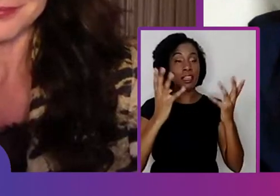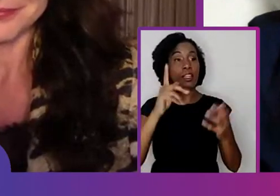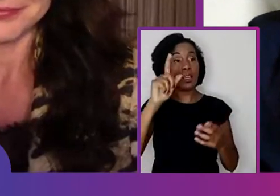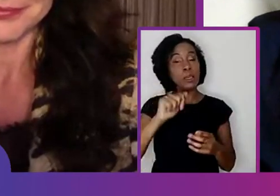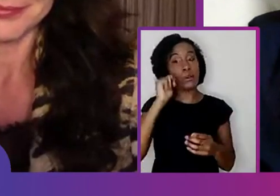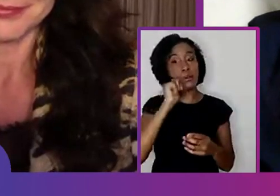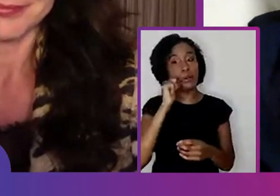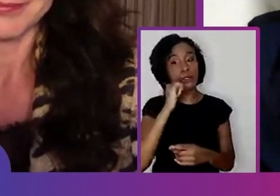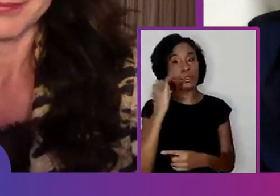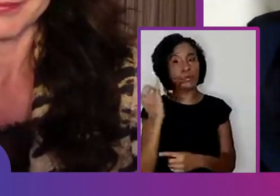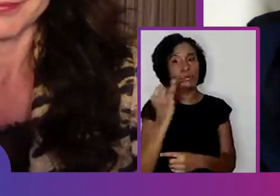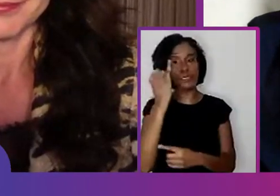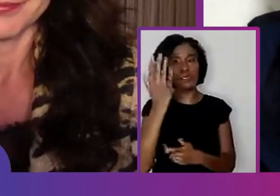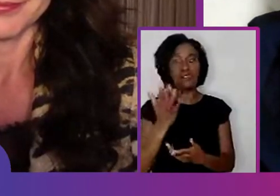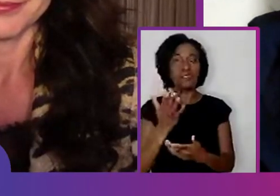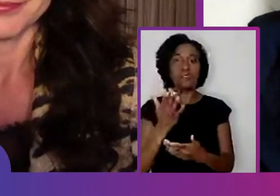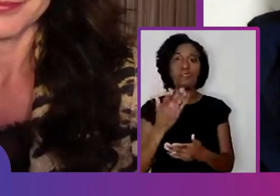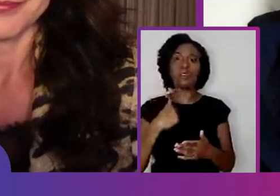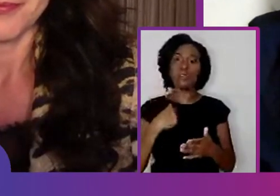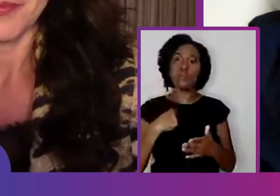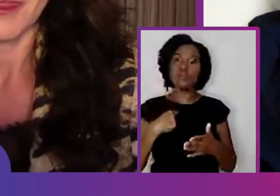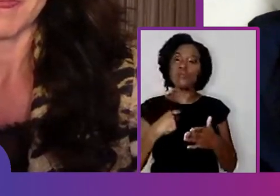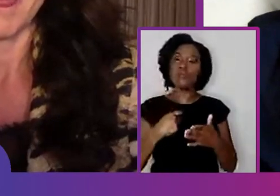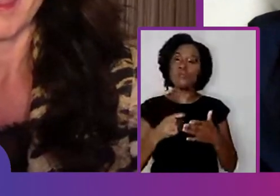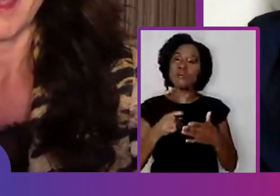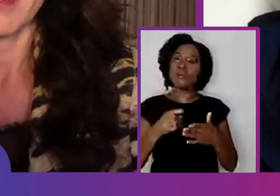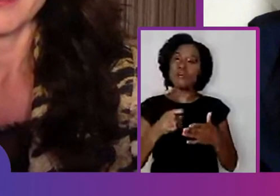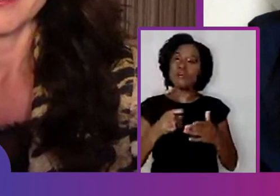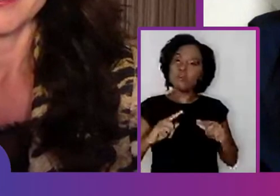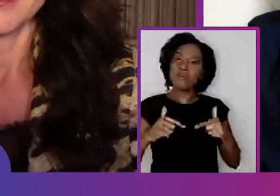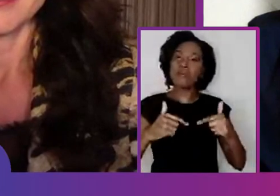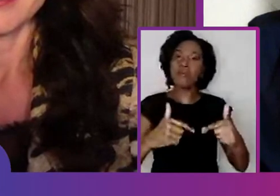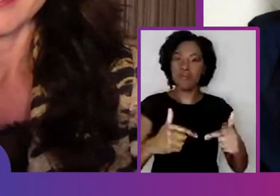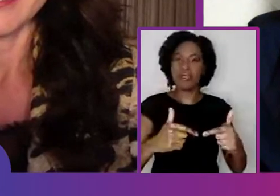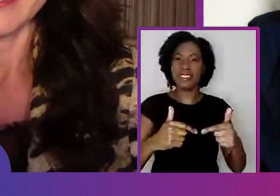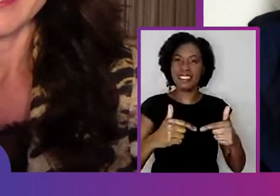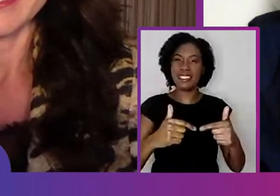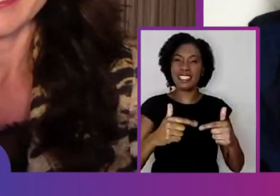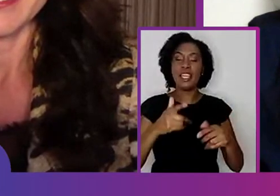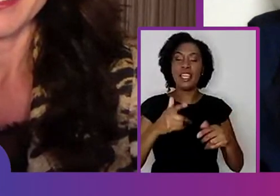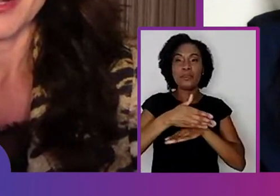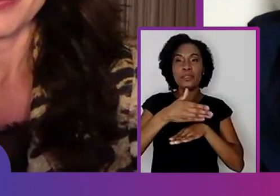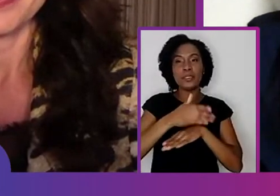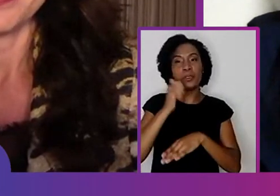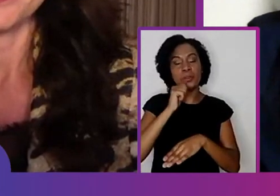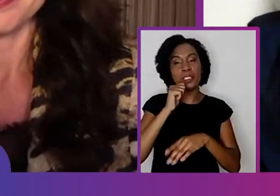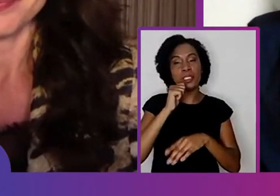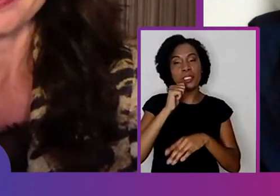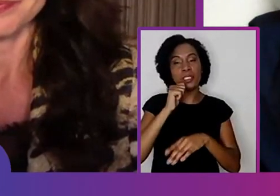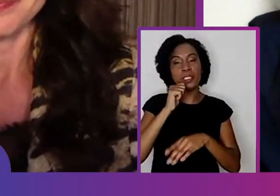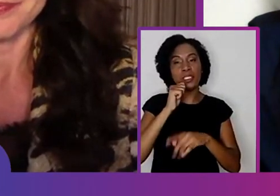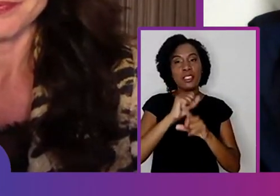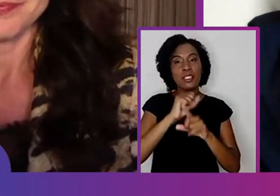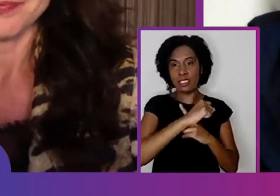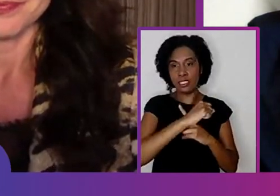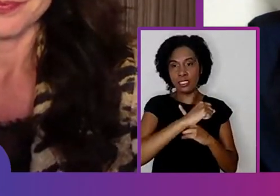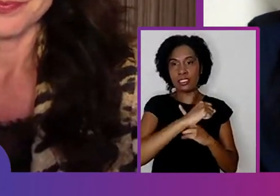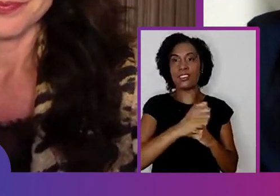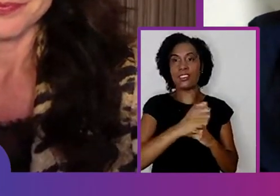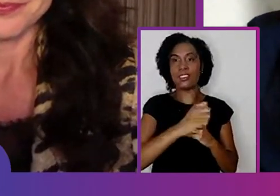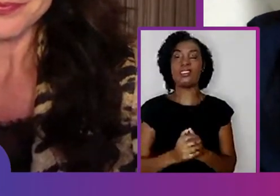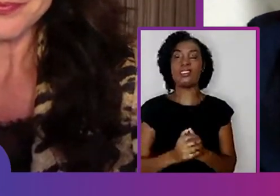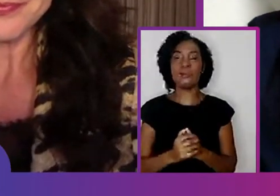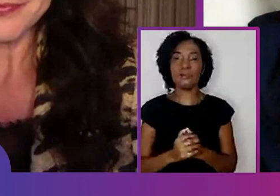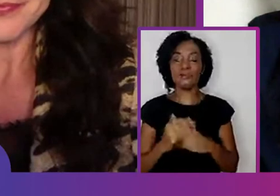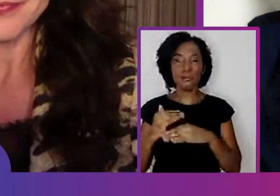defensora acirrada, aguerrida da participação da mulher na sociedade, em pé de igualdade com os homens,